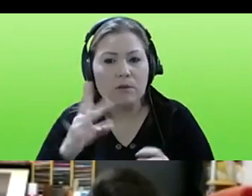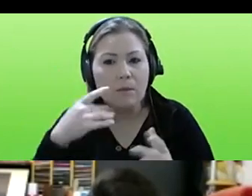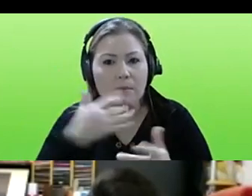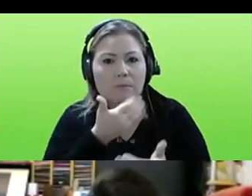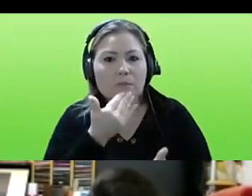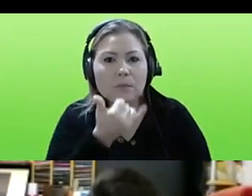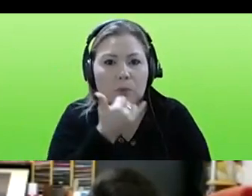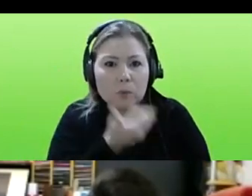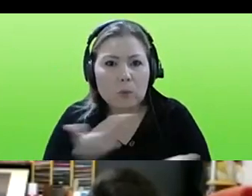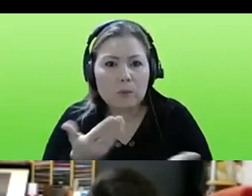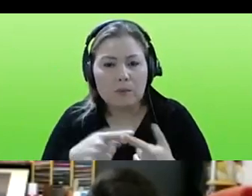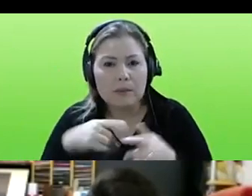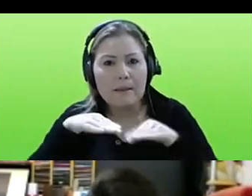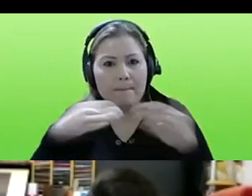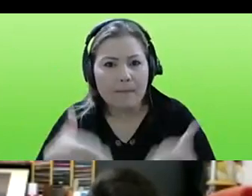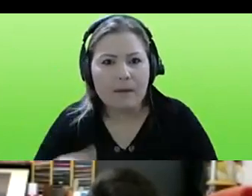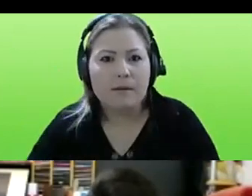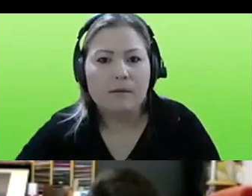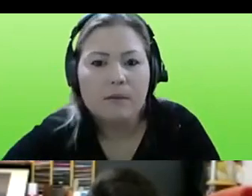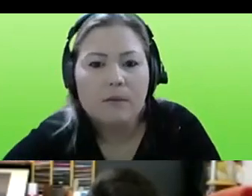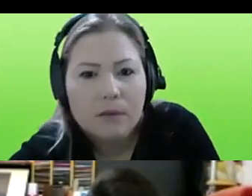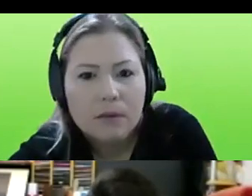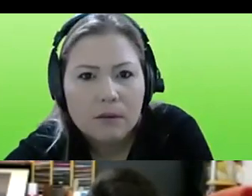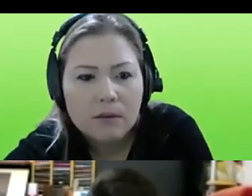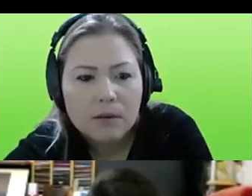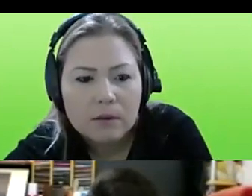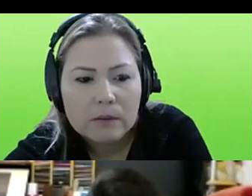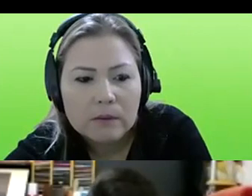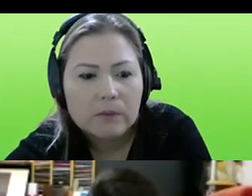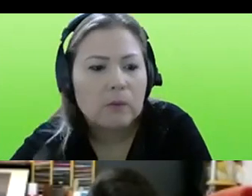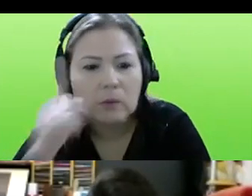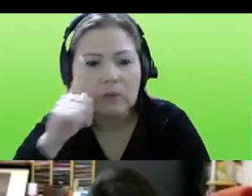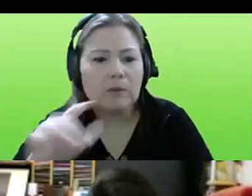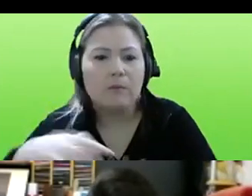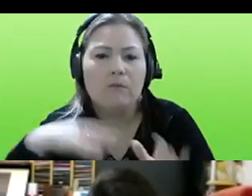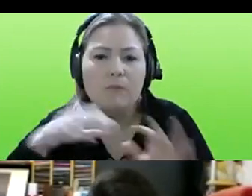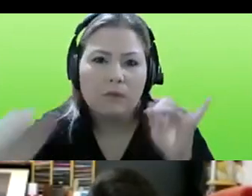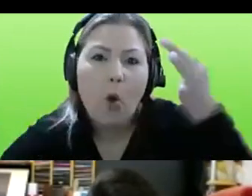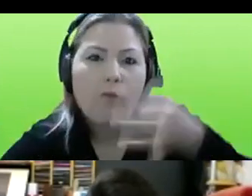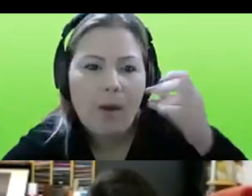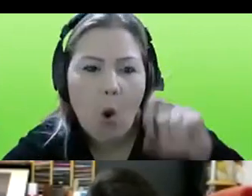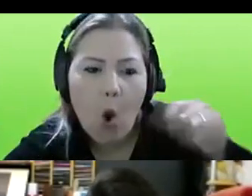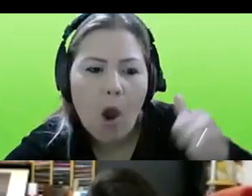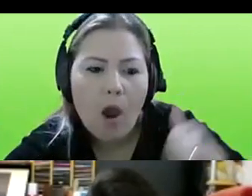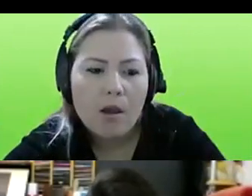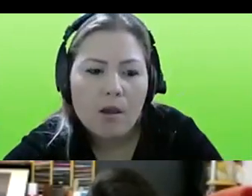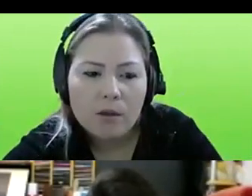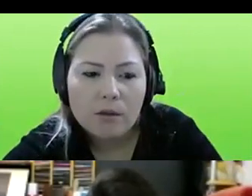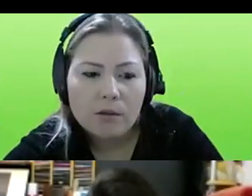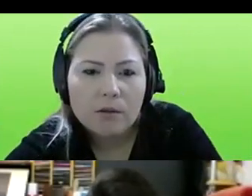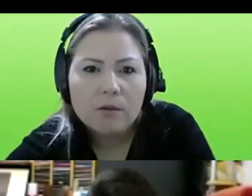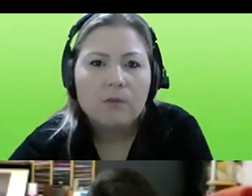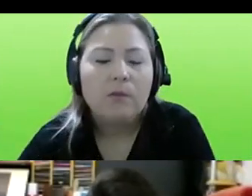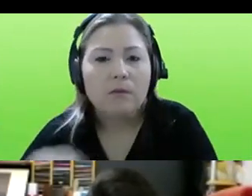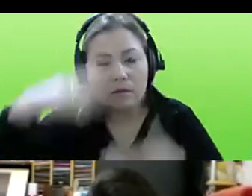tenho uma banca e a gente não conseguiu ajustar outro horário com colegas lá do Piauí. Eu te agradeço, Emílio,